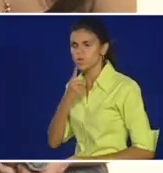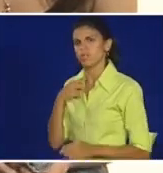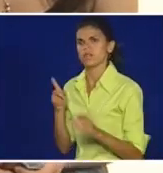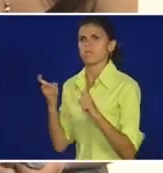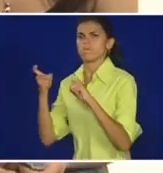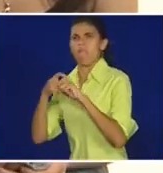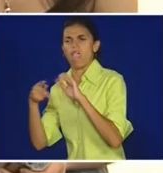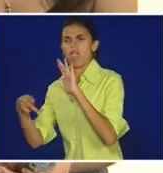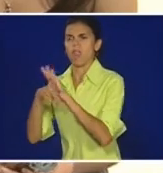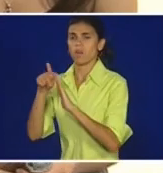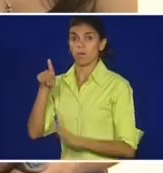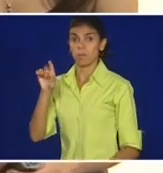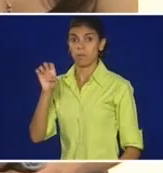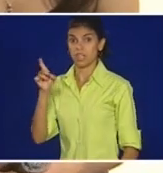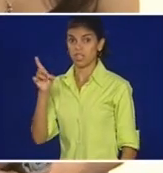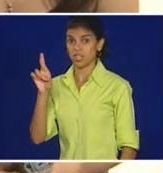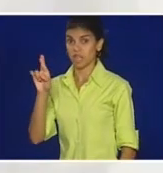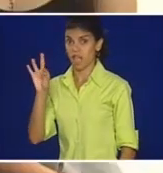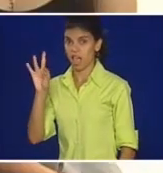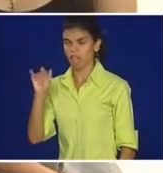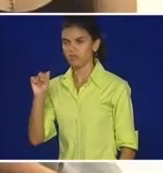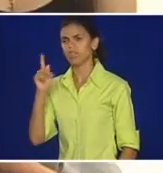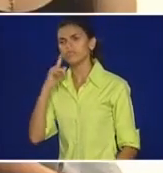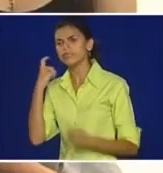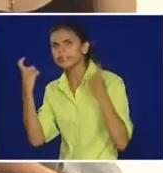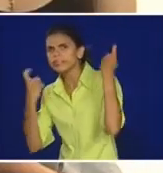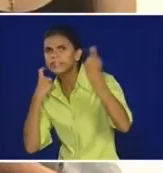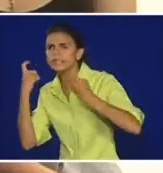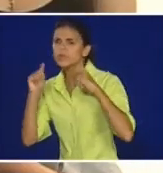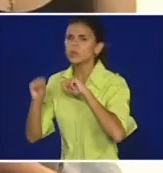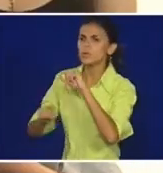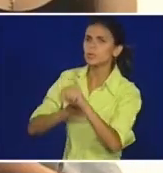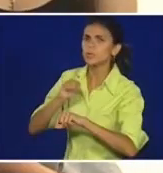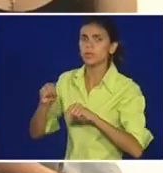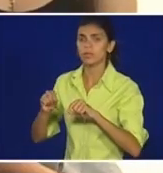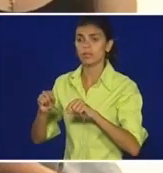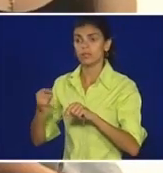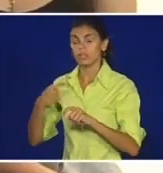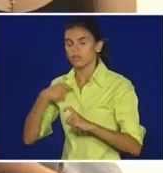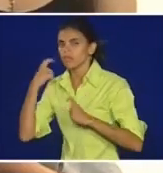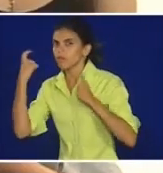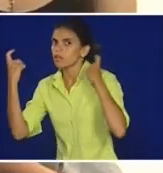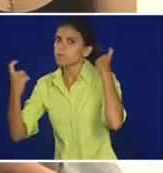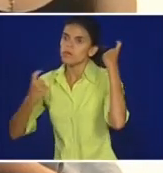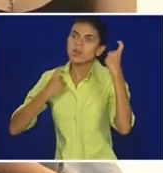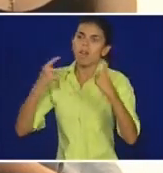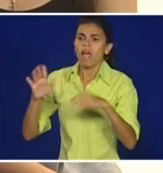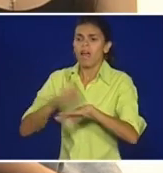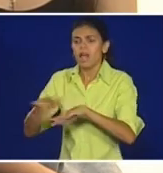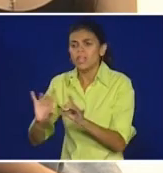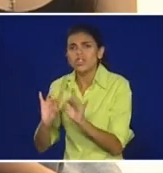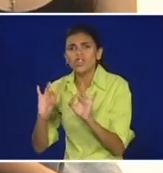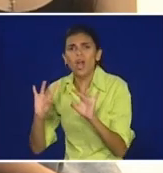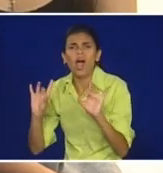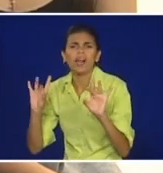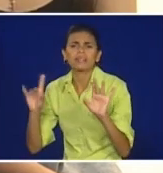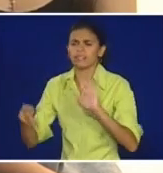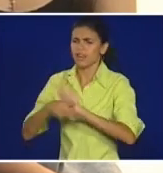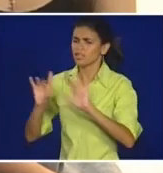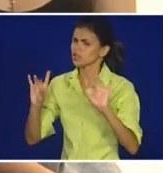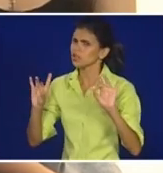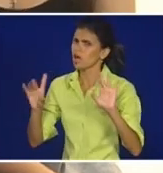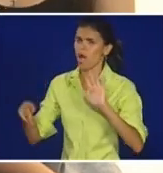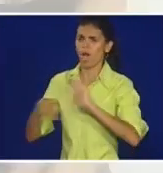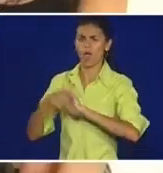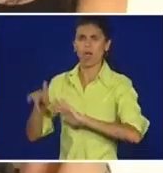era, e nós então começamos a fazer um trabalho. A minha maior preocupação era que eu fosse independente, era isso que eu queria. E eu acho que eu consegui que ela se